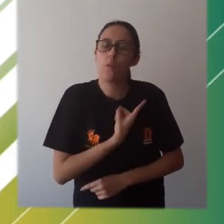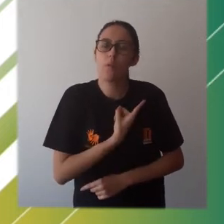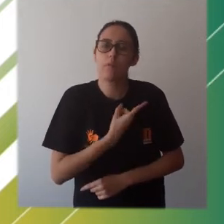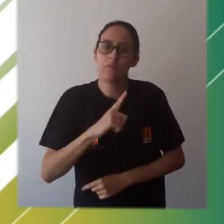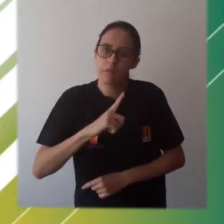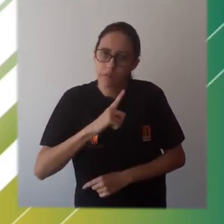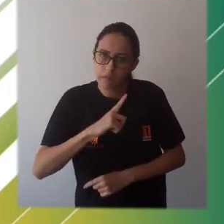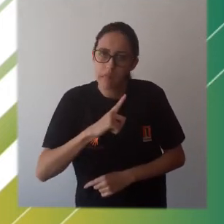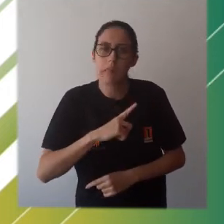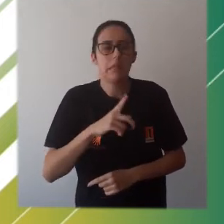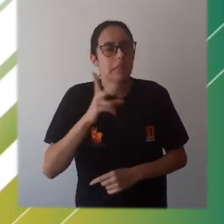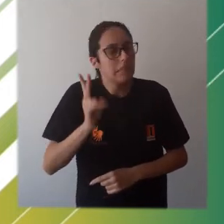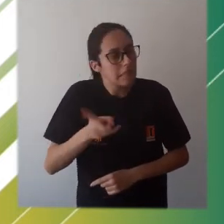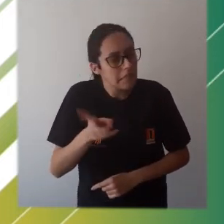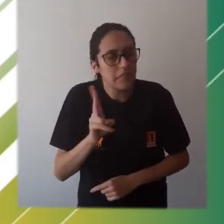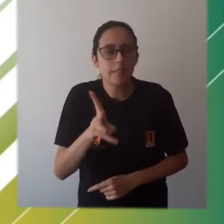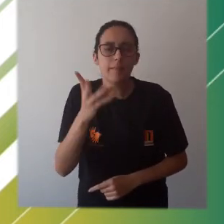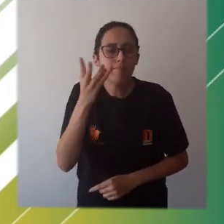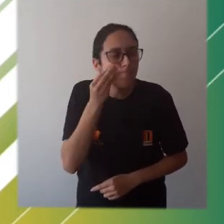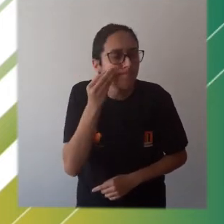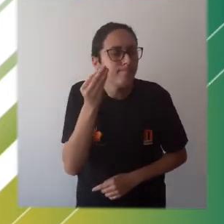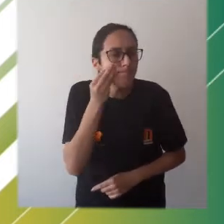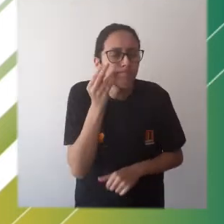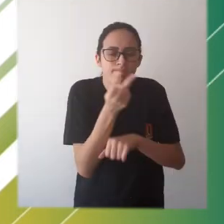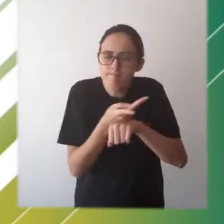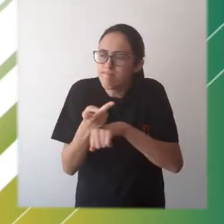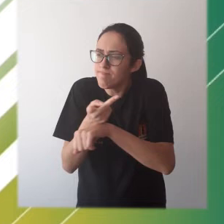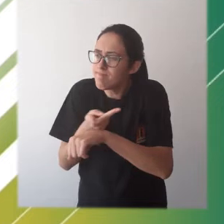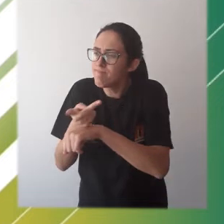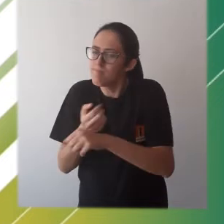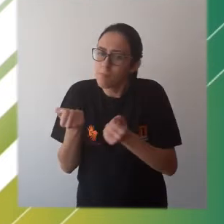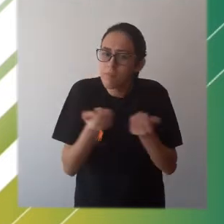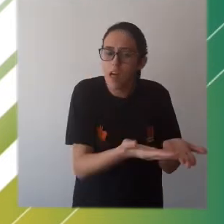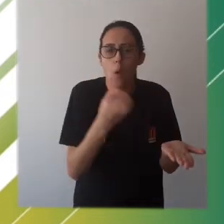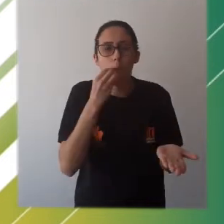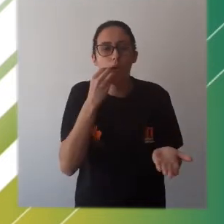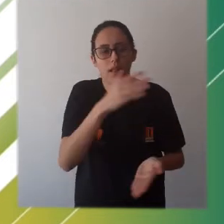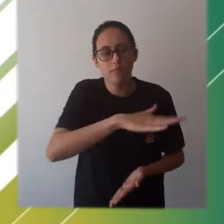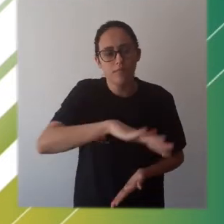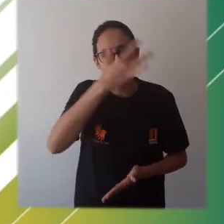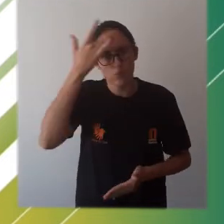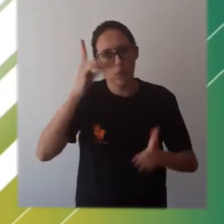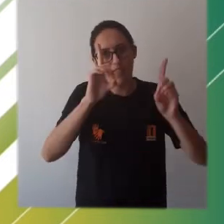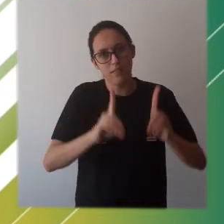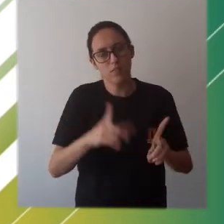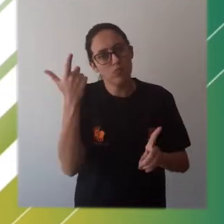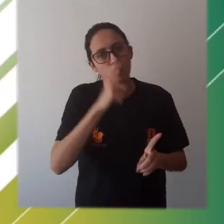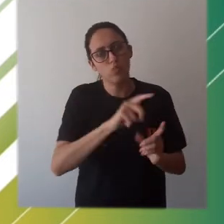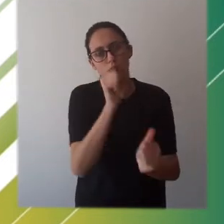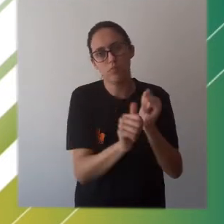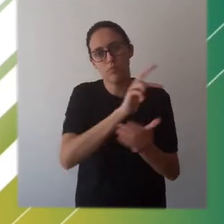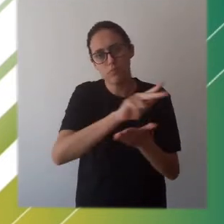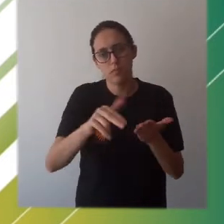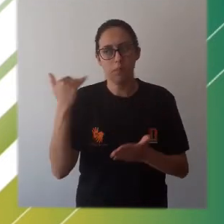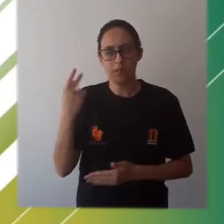visão e tem cada vez mais buscando oportunizar mais espaço para o paradesporto. Tanto é que